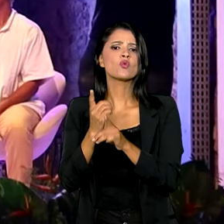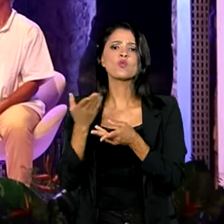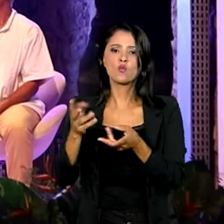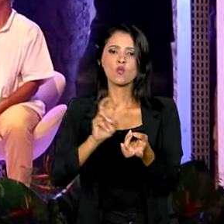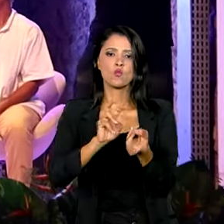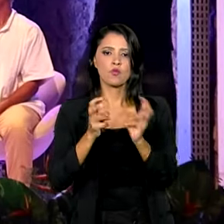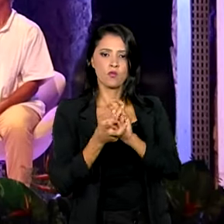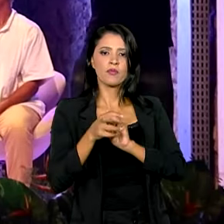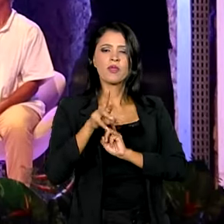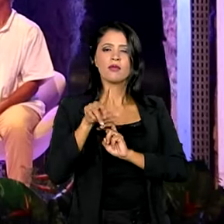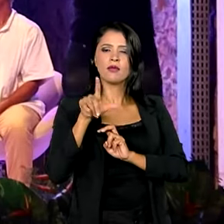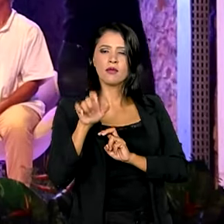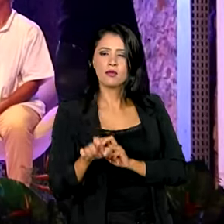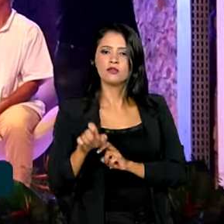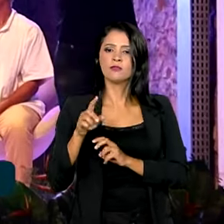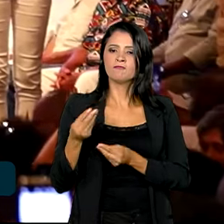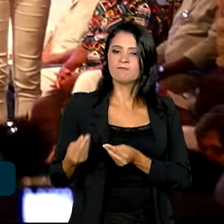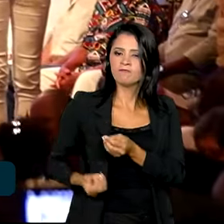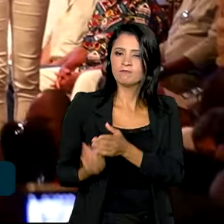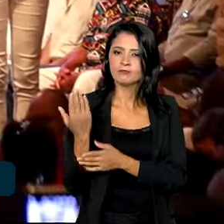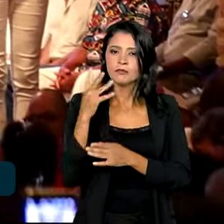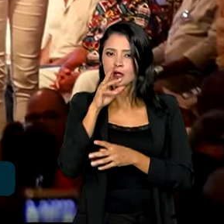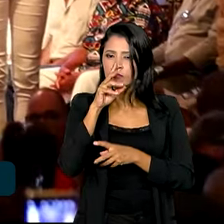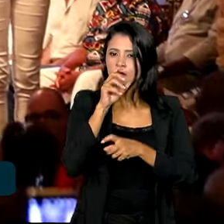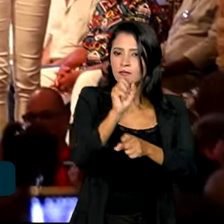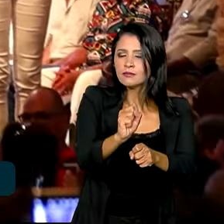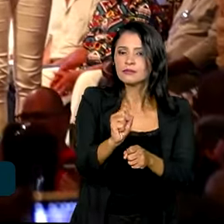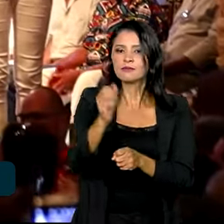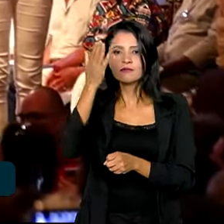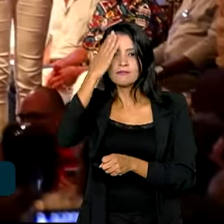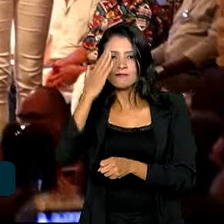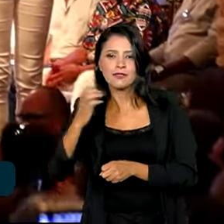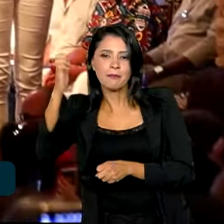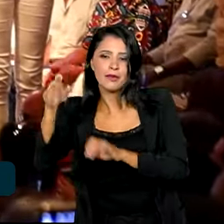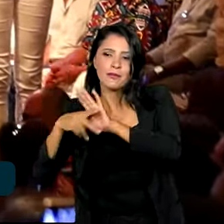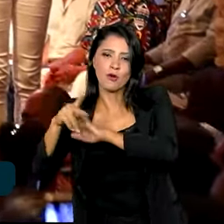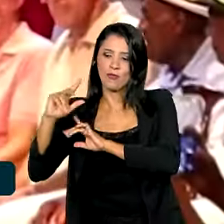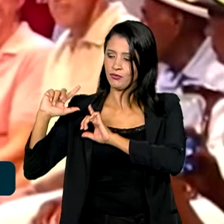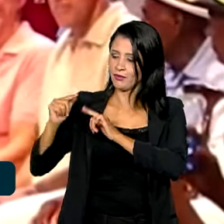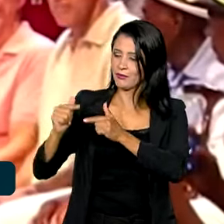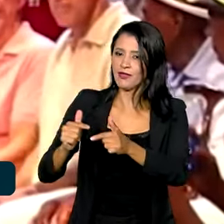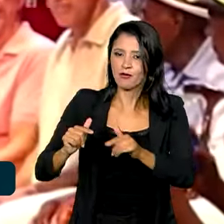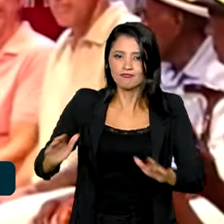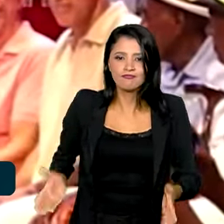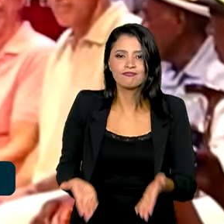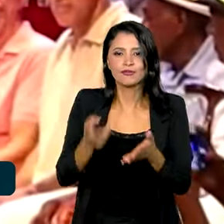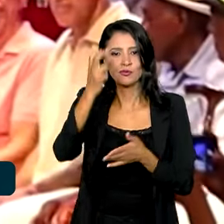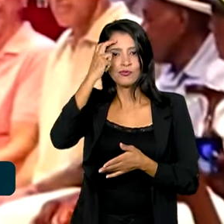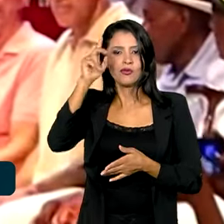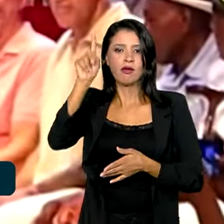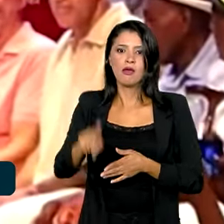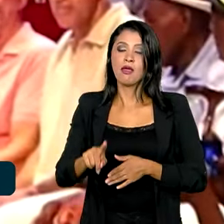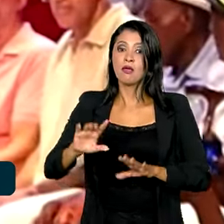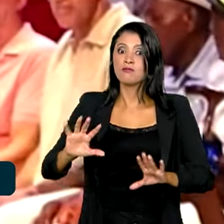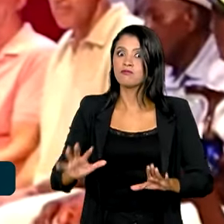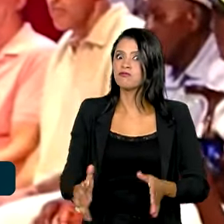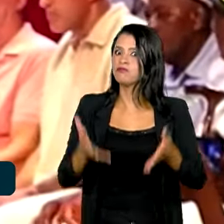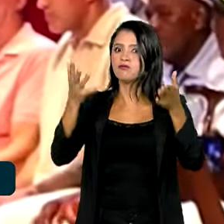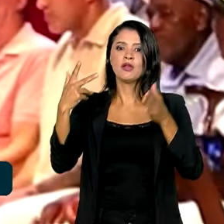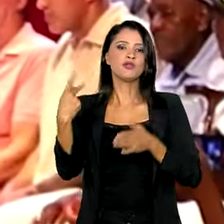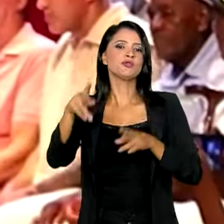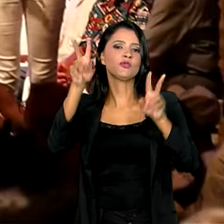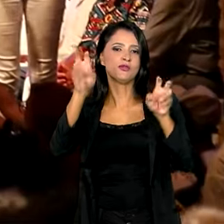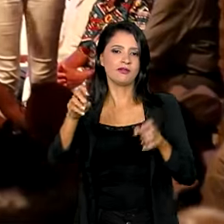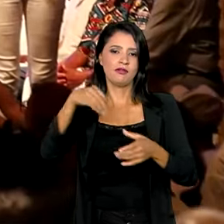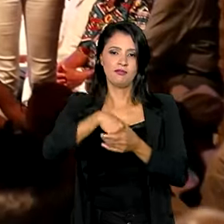Capoeira, criado para fortalecer os saberes tradicionais e promover o direito à cultura, é considerado o maior evento sobre o tema